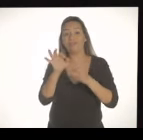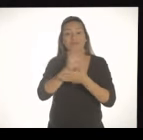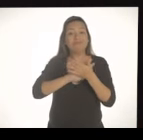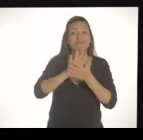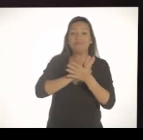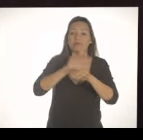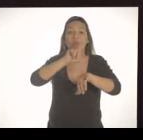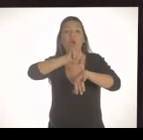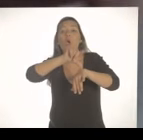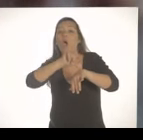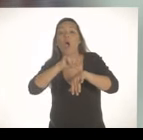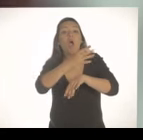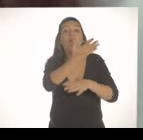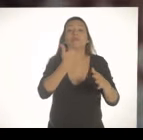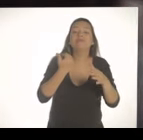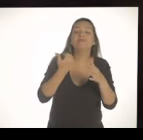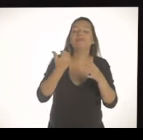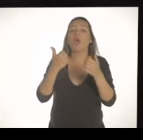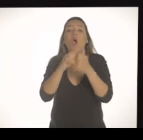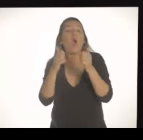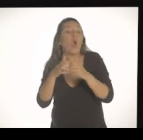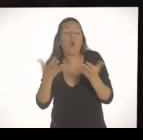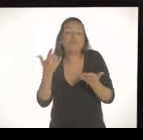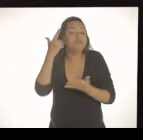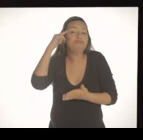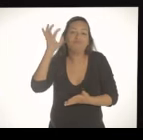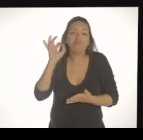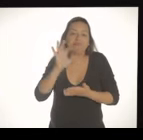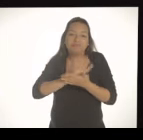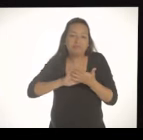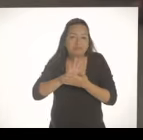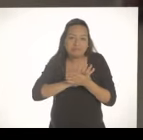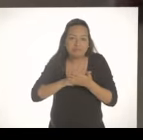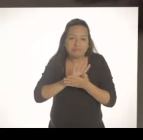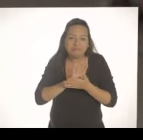nenhuma. Já não sabe que horas que vai no próximo ônibus.